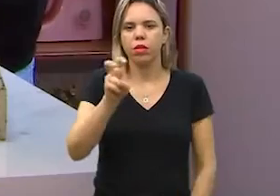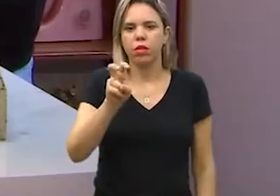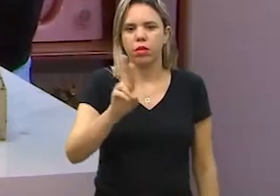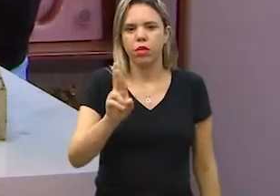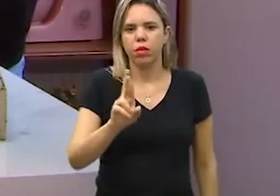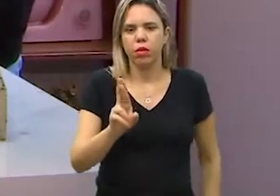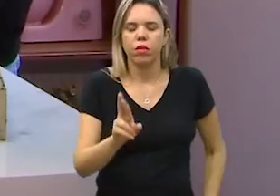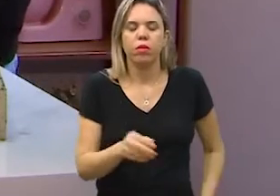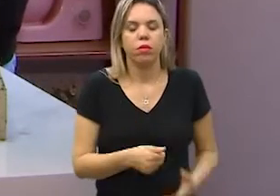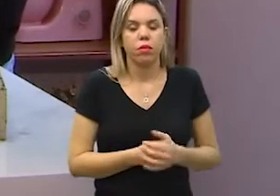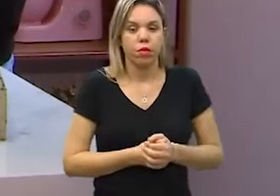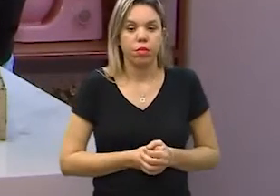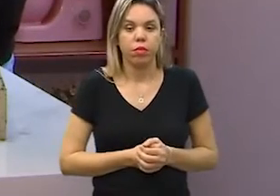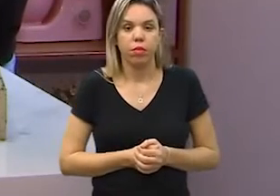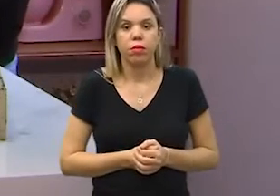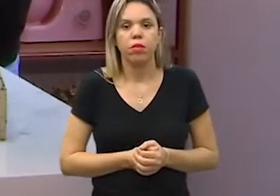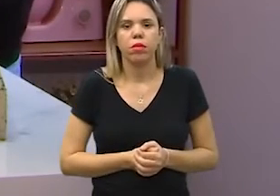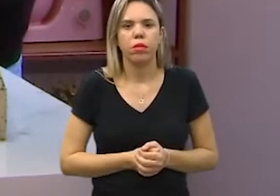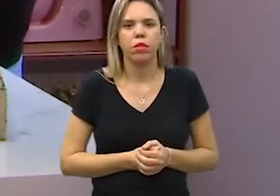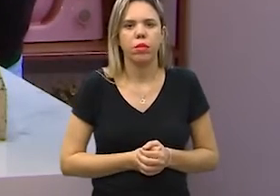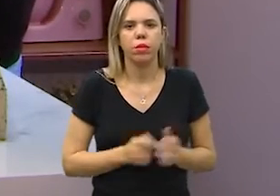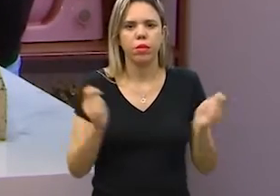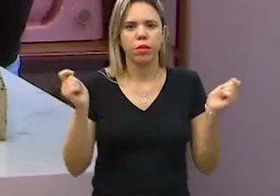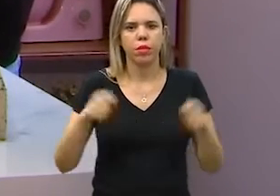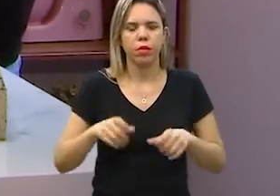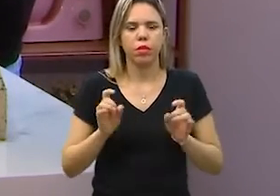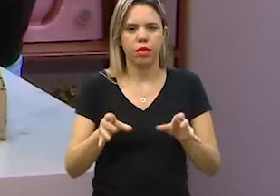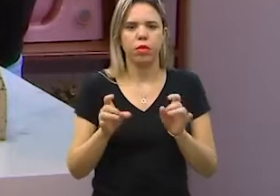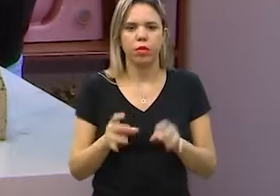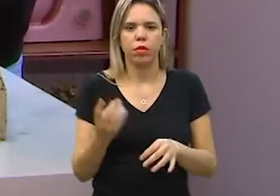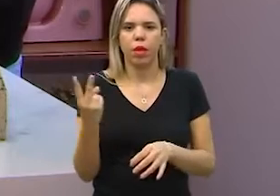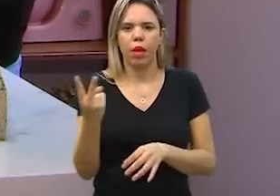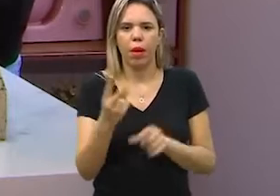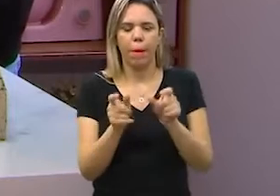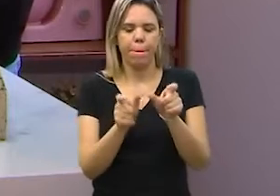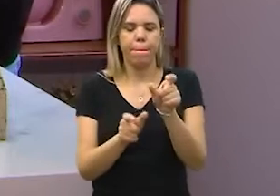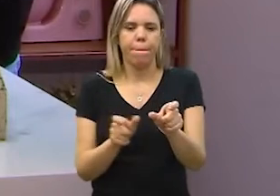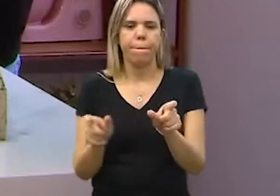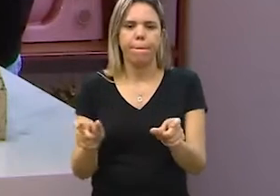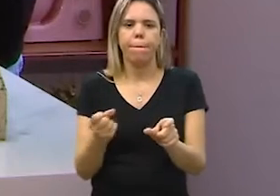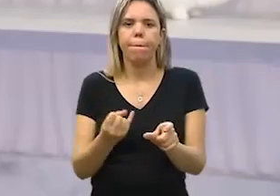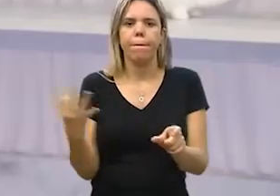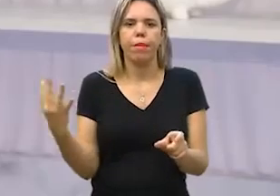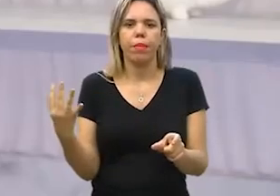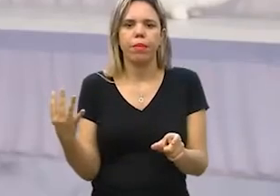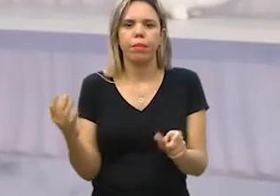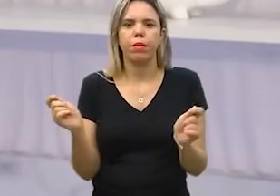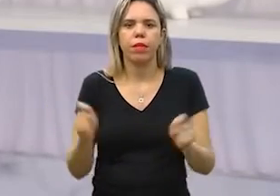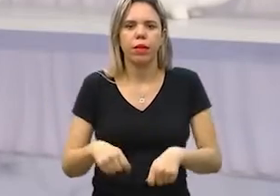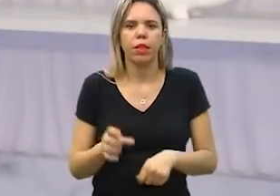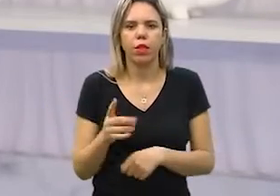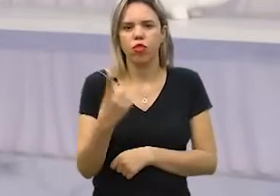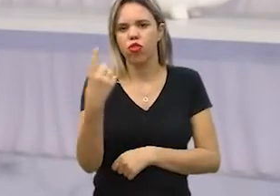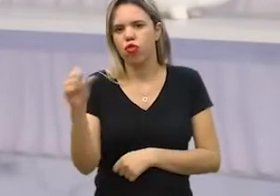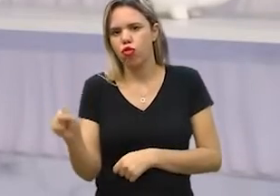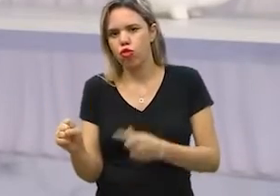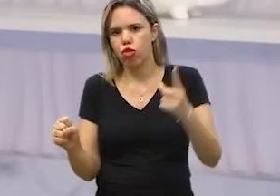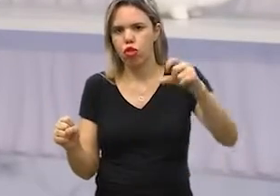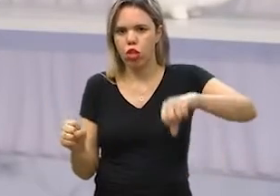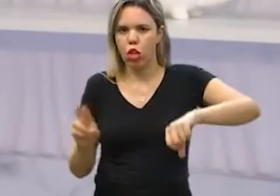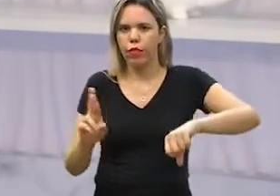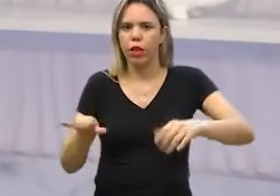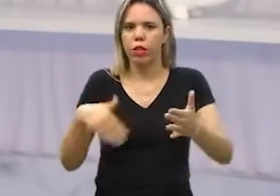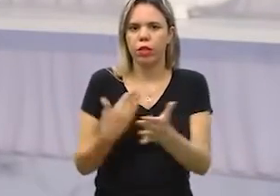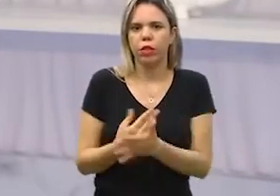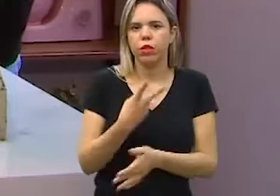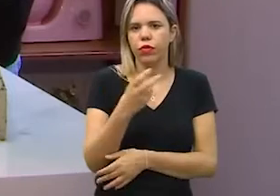R$55. R$55. Isso. Dá para vender cada marmita por quanto? Dá para vender a R$18,